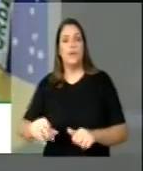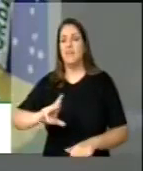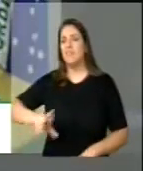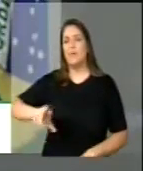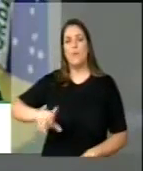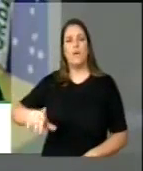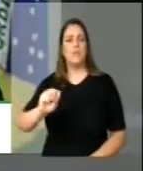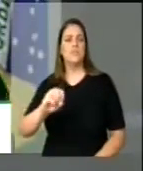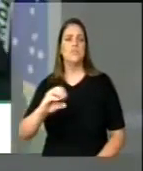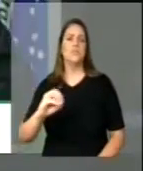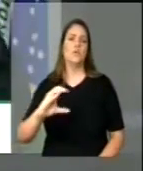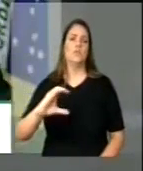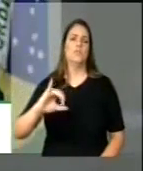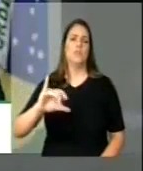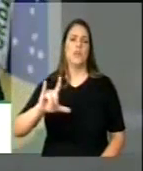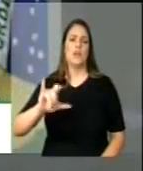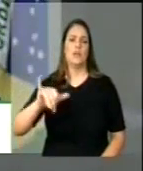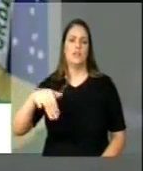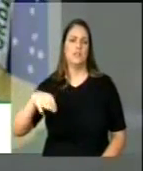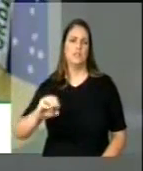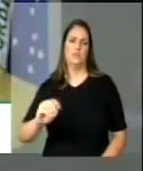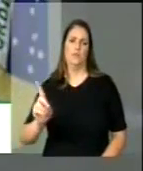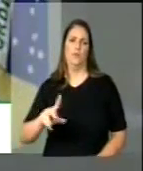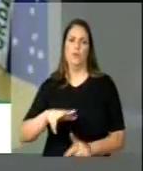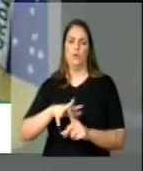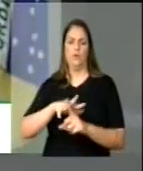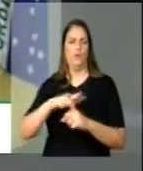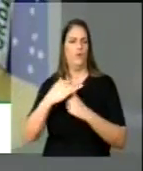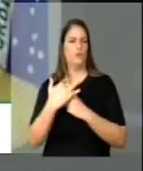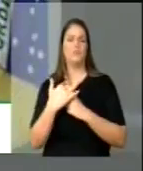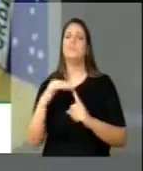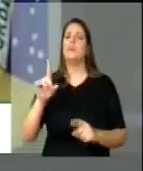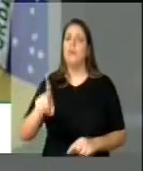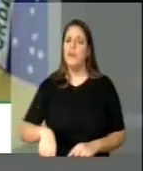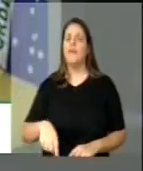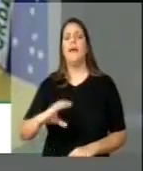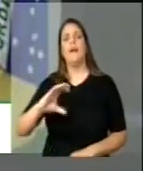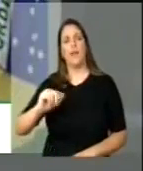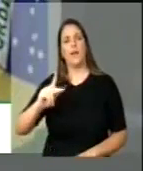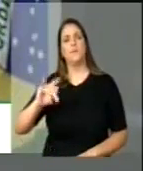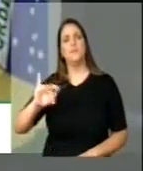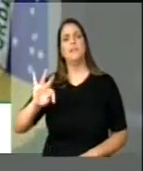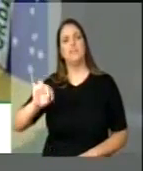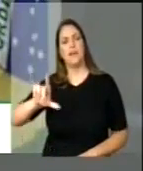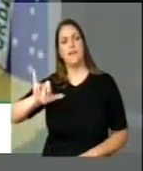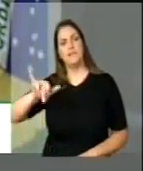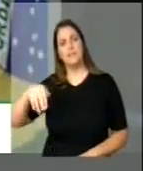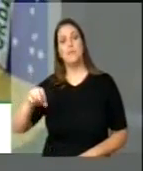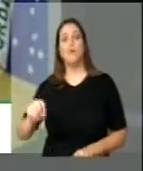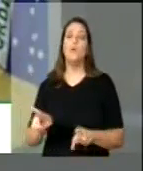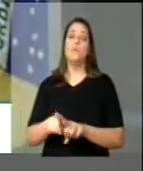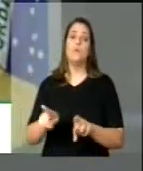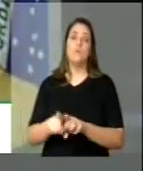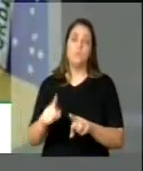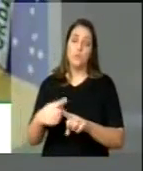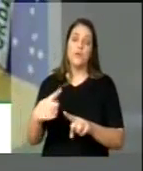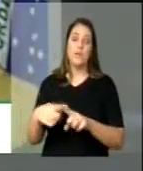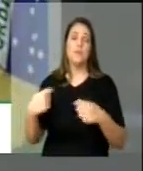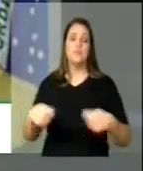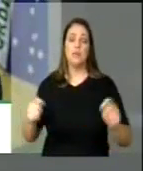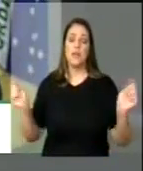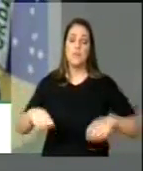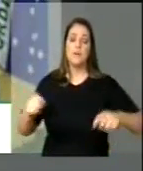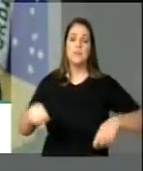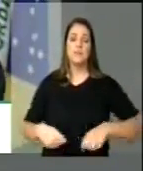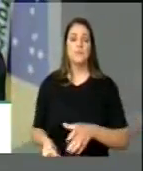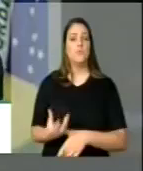socialismo. A reforma agrária é um projeto capitalista, porque depende da capacidade de produção da terra, que